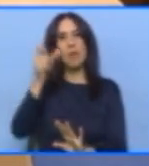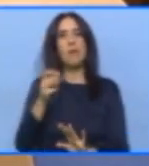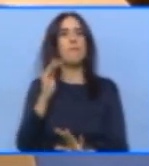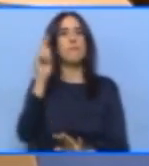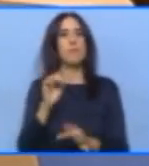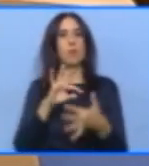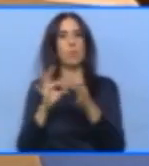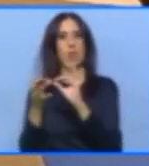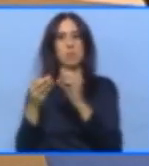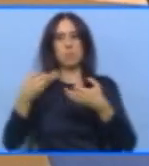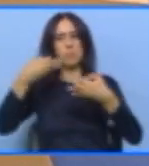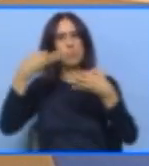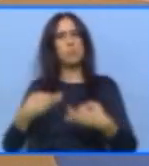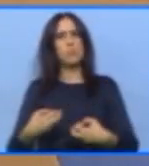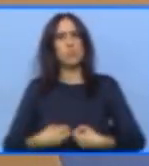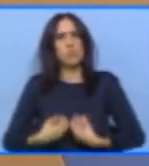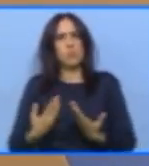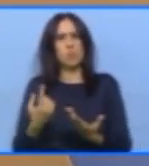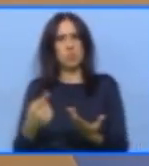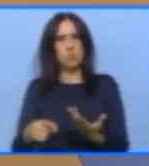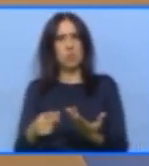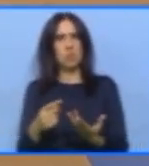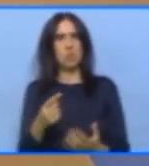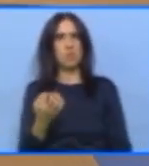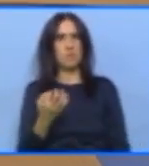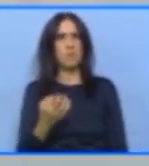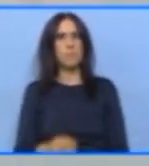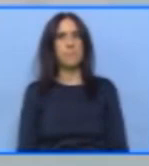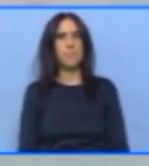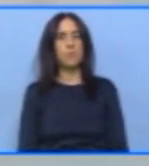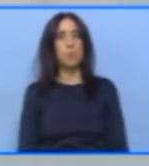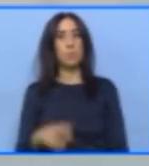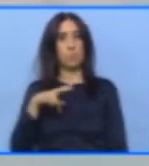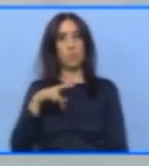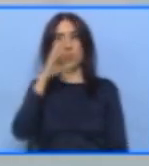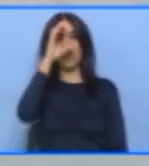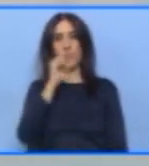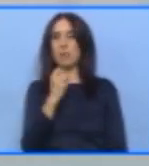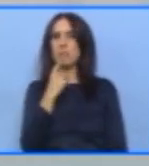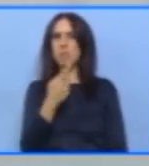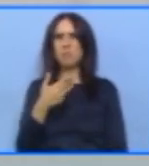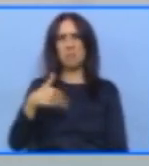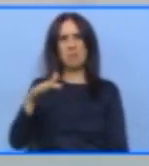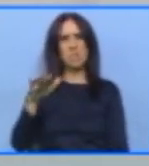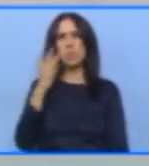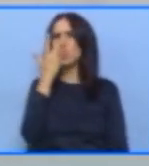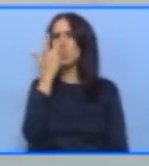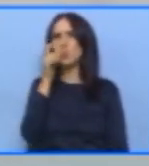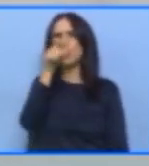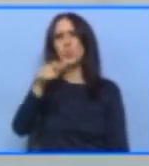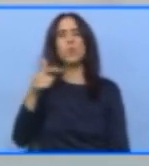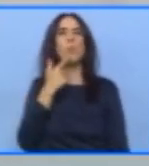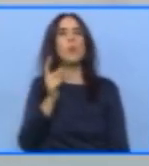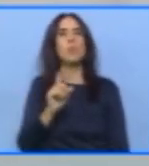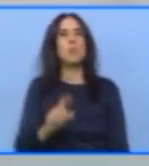fé, de postura. Por isso, quando o governo de Portugal disse deixá-lo ir que os pretos não o entendem,